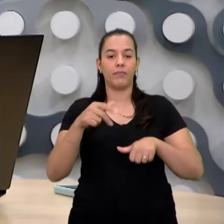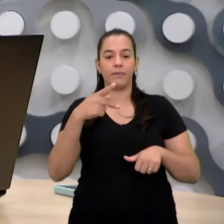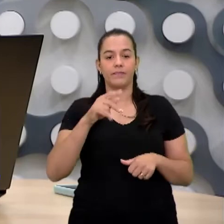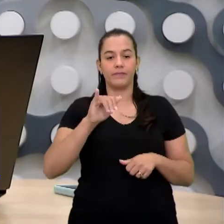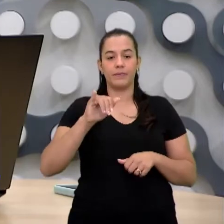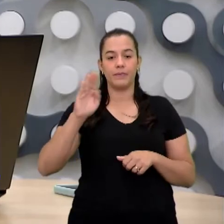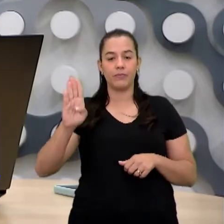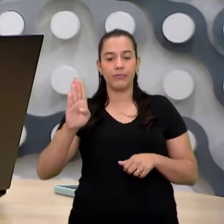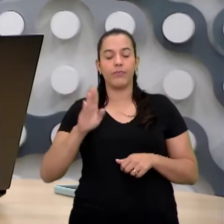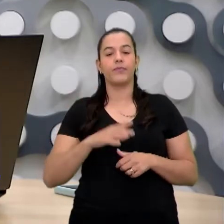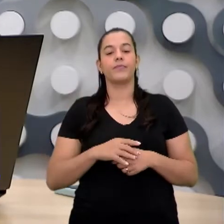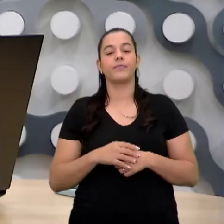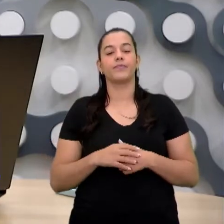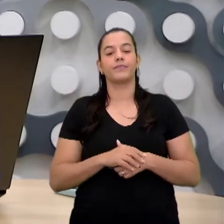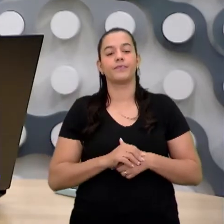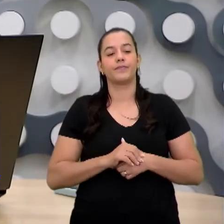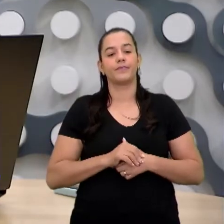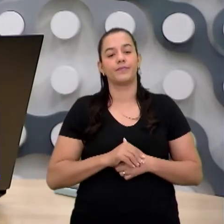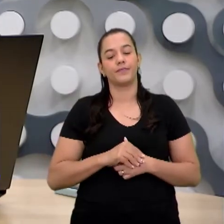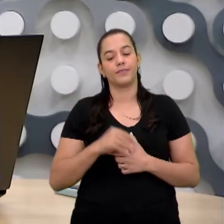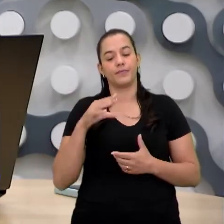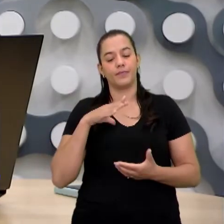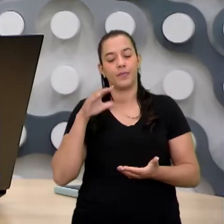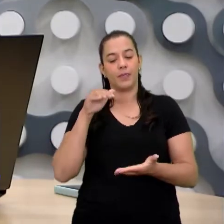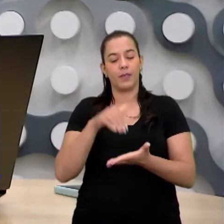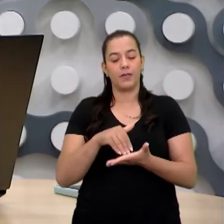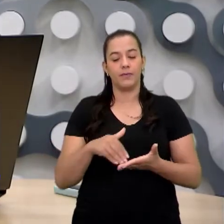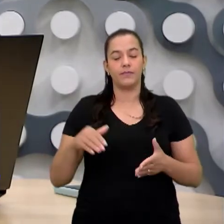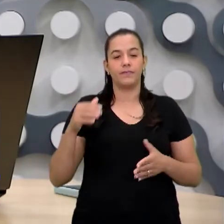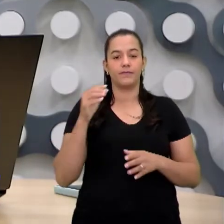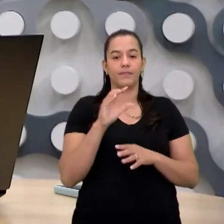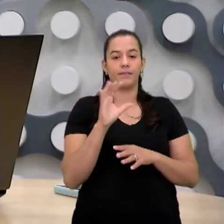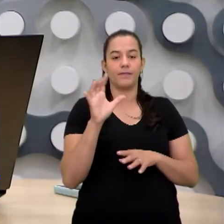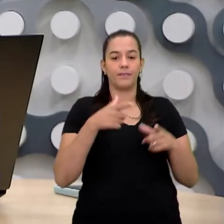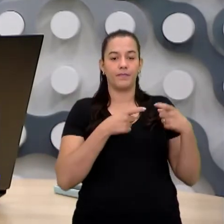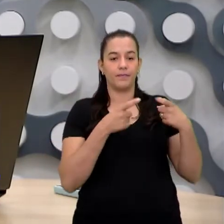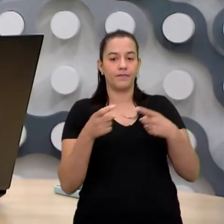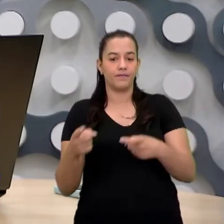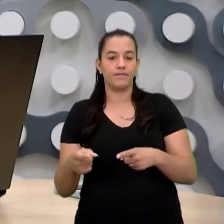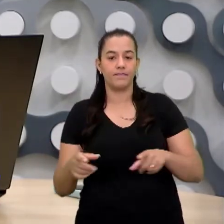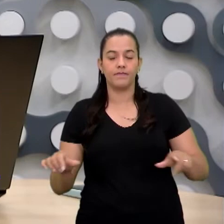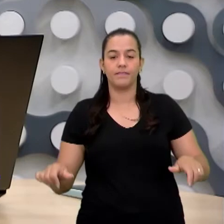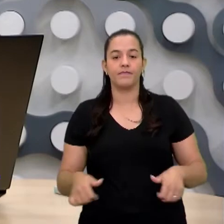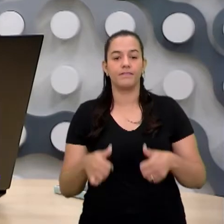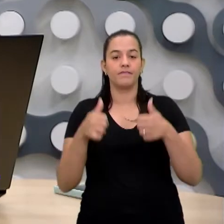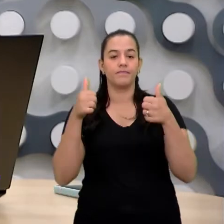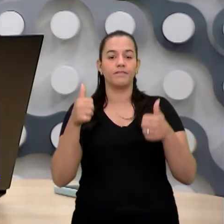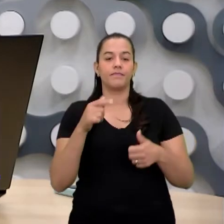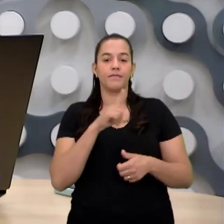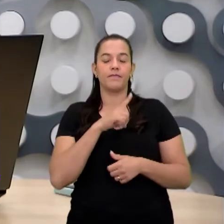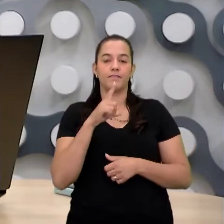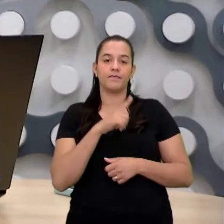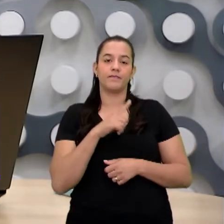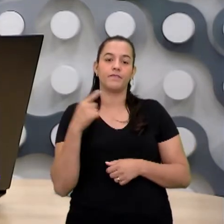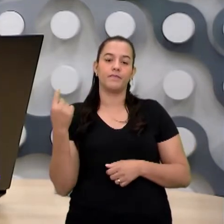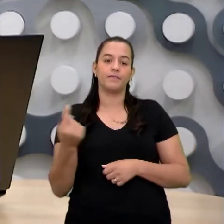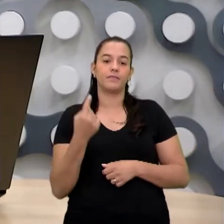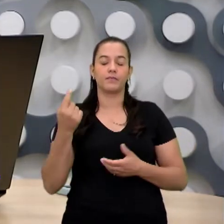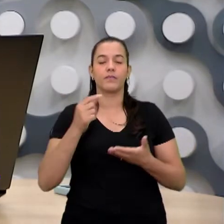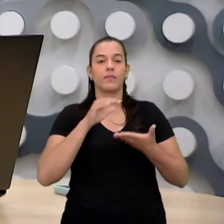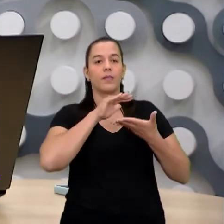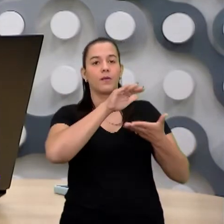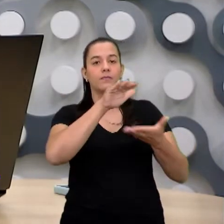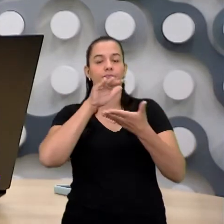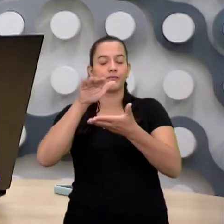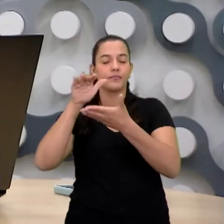mas até aí a guerra ele era um dos melhores países aí emergentes, principalmente dependentes aí das exportações de